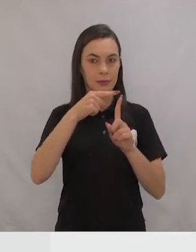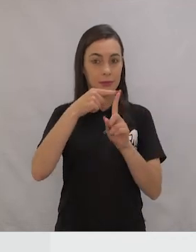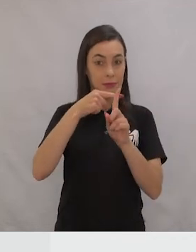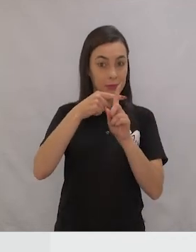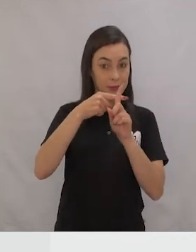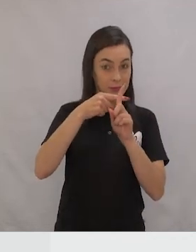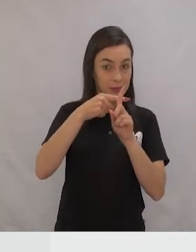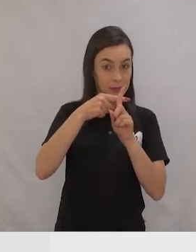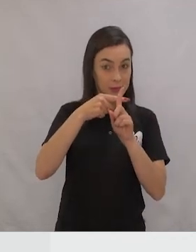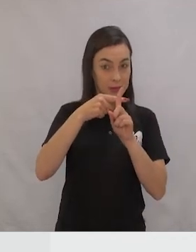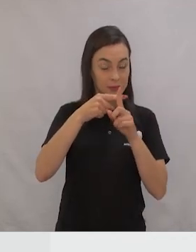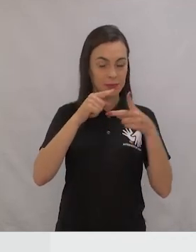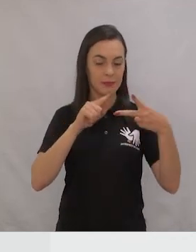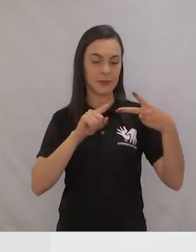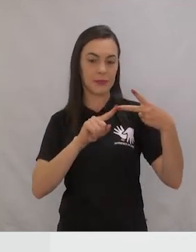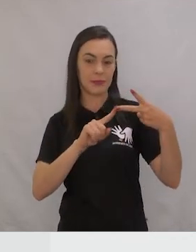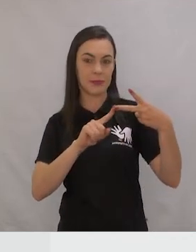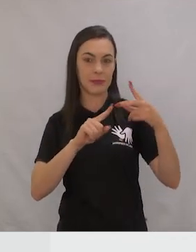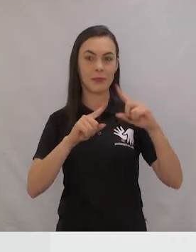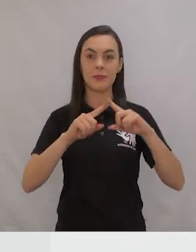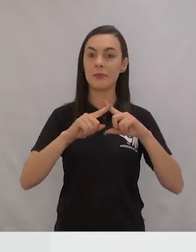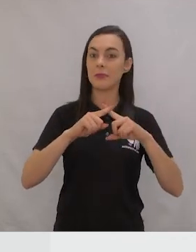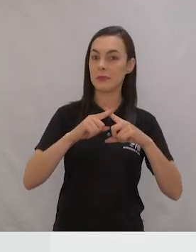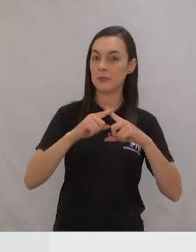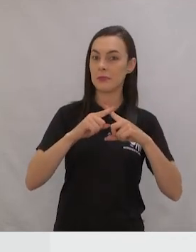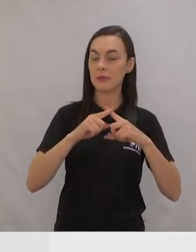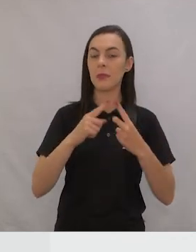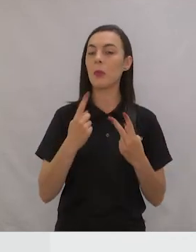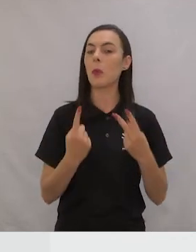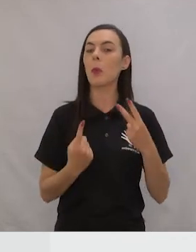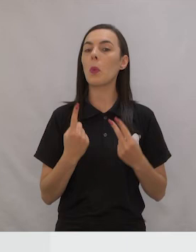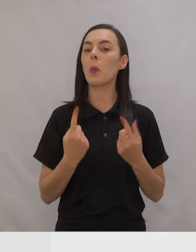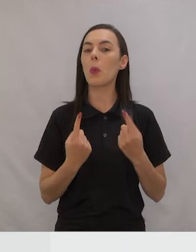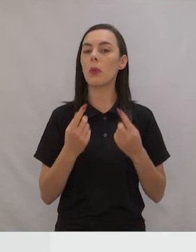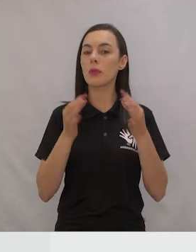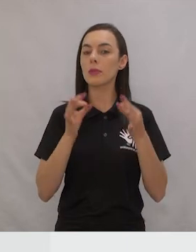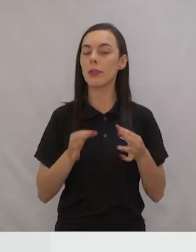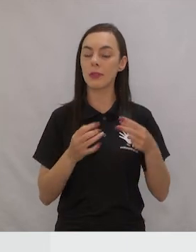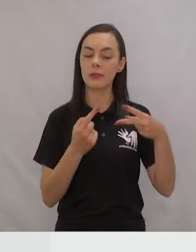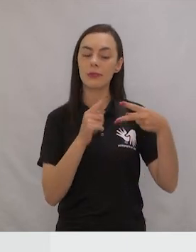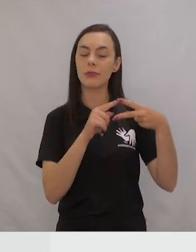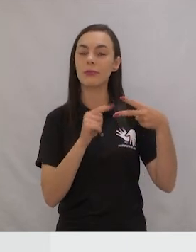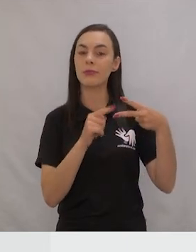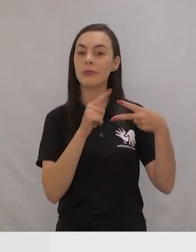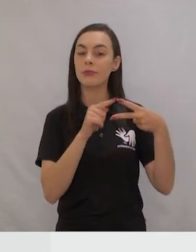da adição e da multiplicação. Então, qual é o sinal?